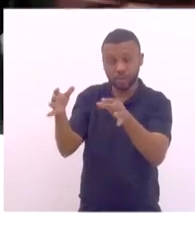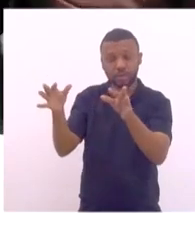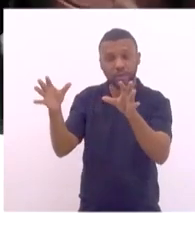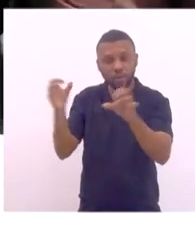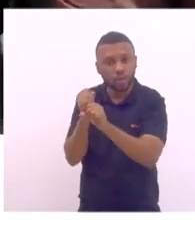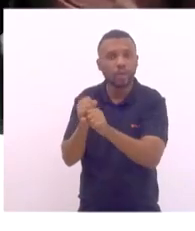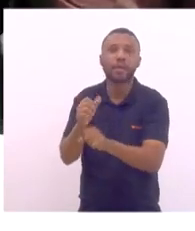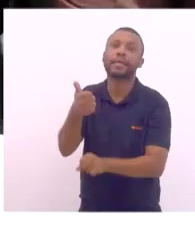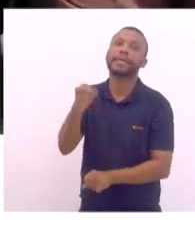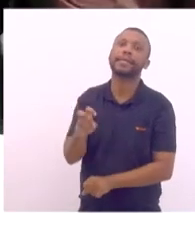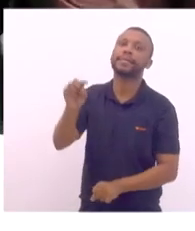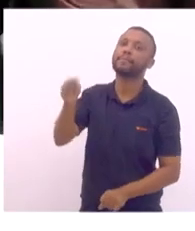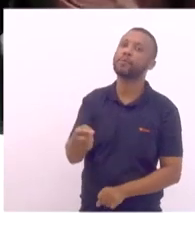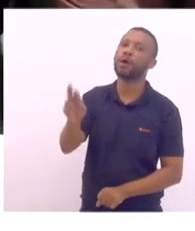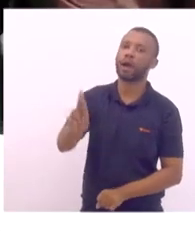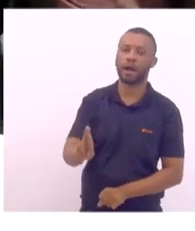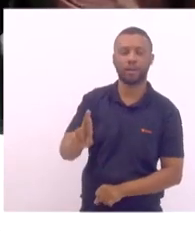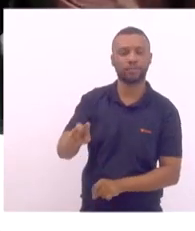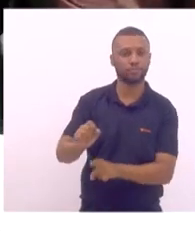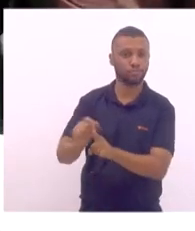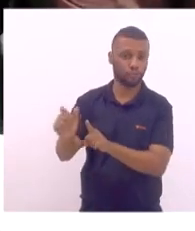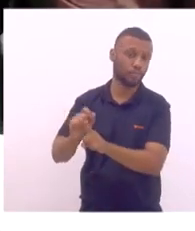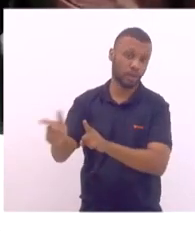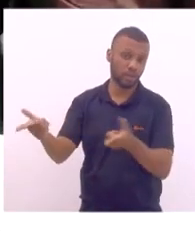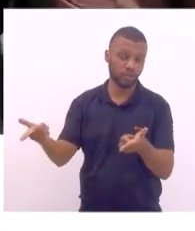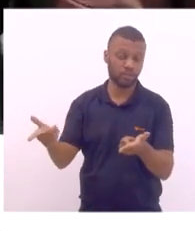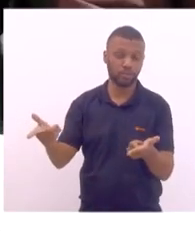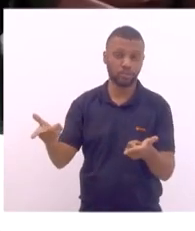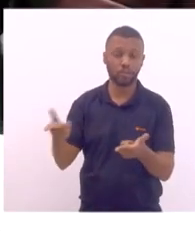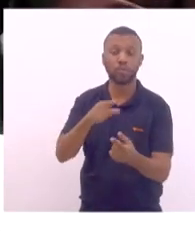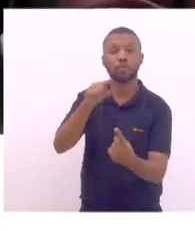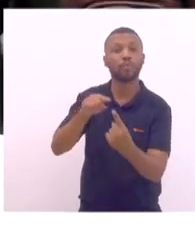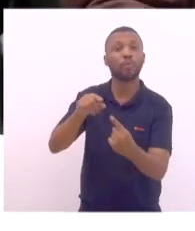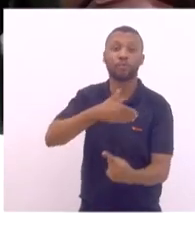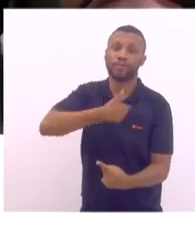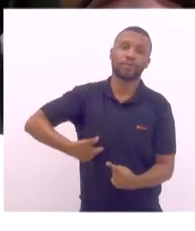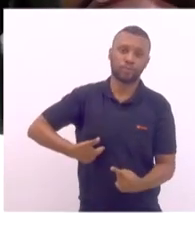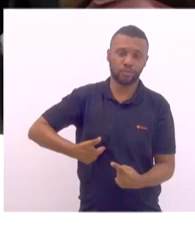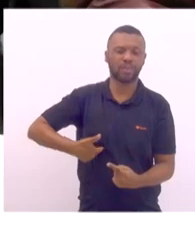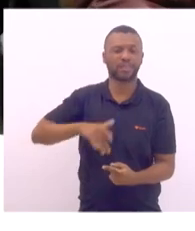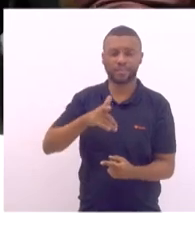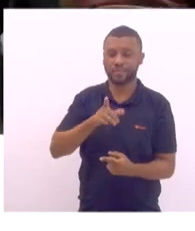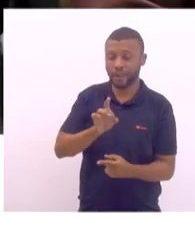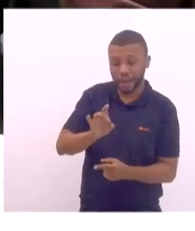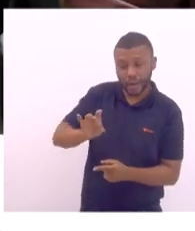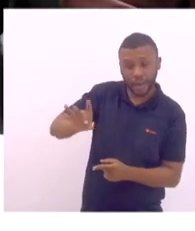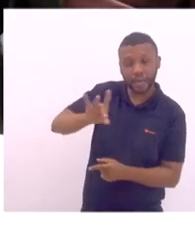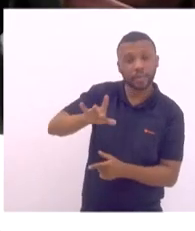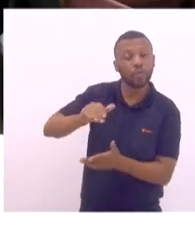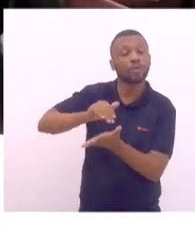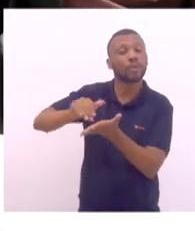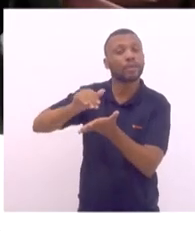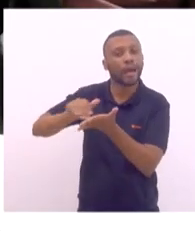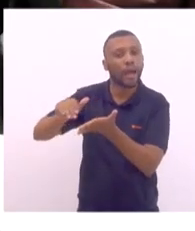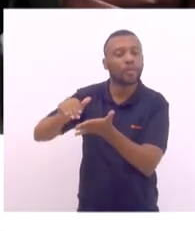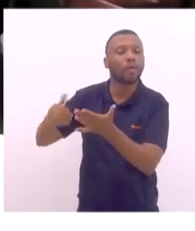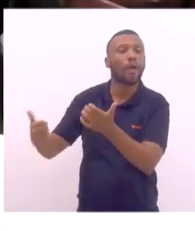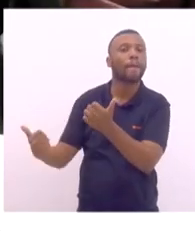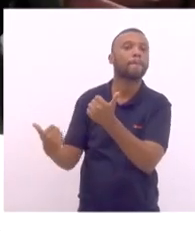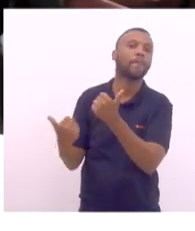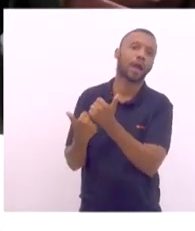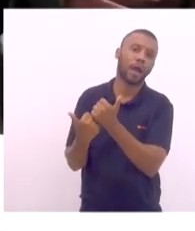que o governador, instruído pelos seus secretários, pudesse optar.